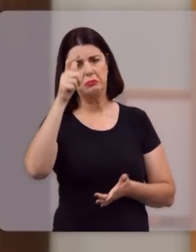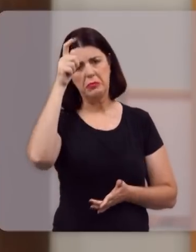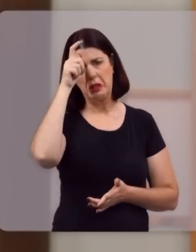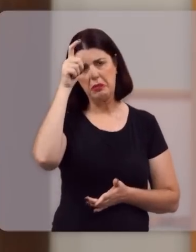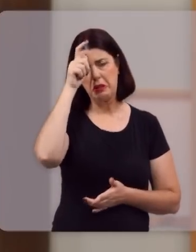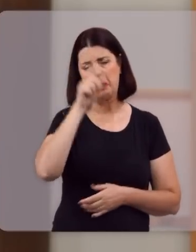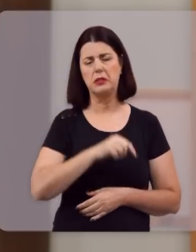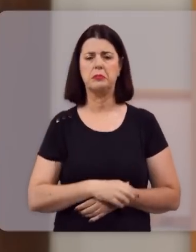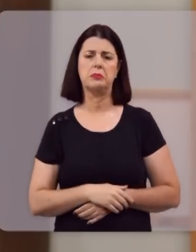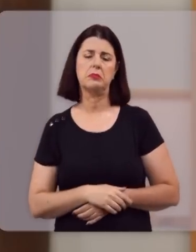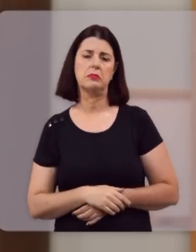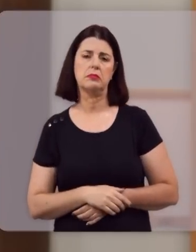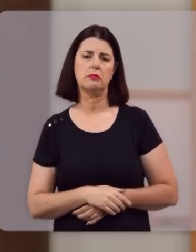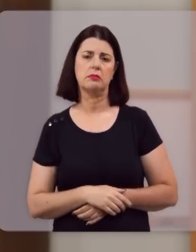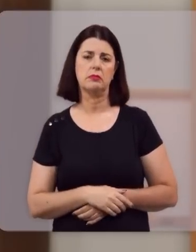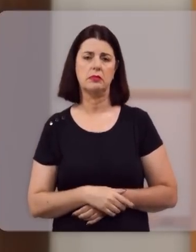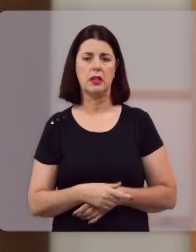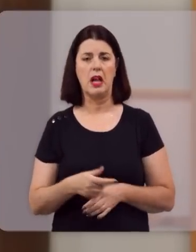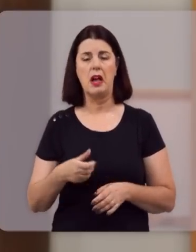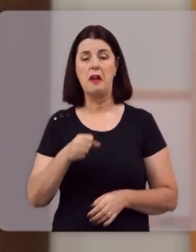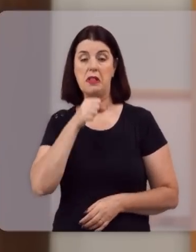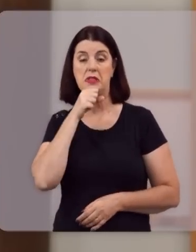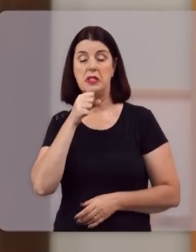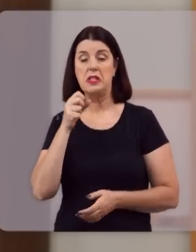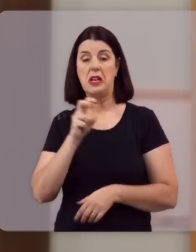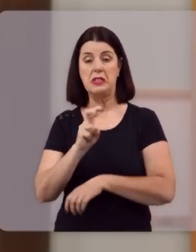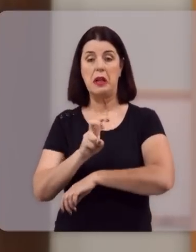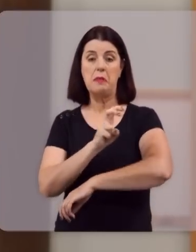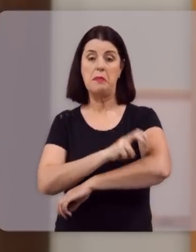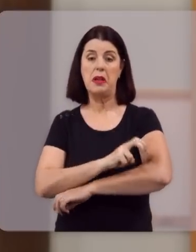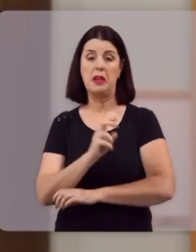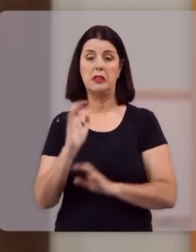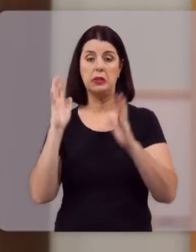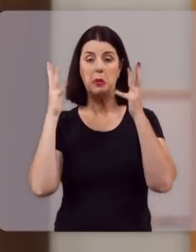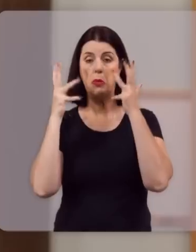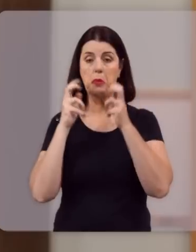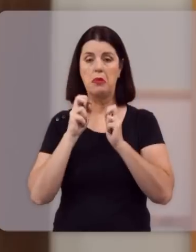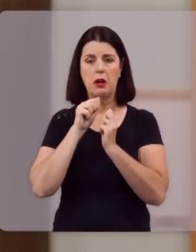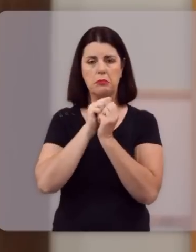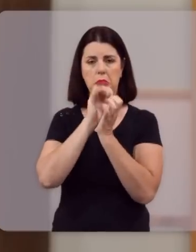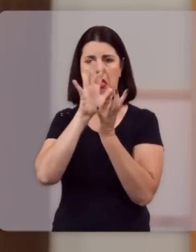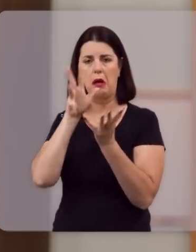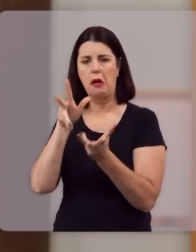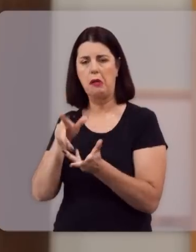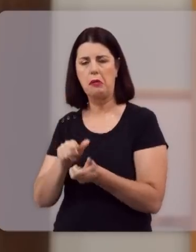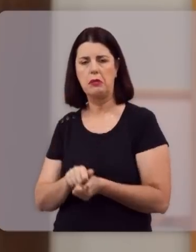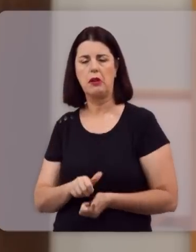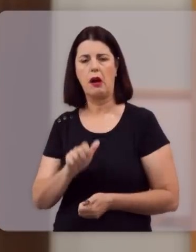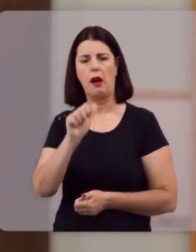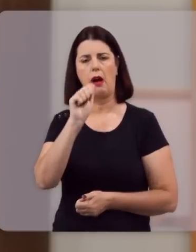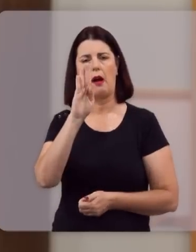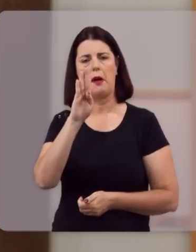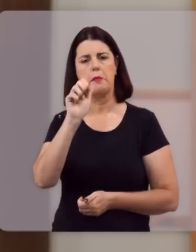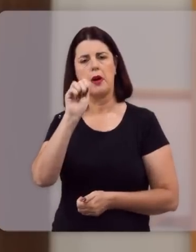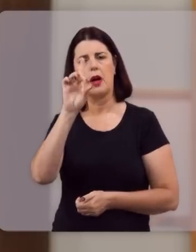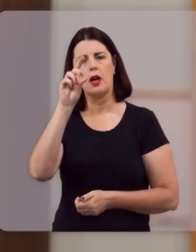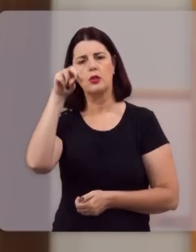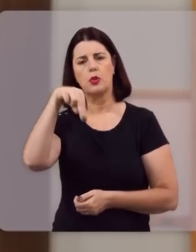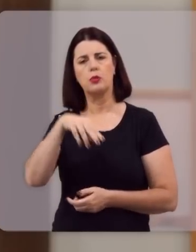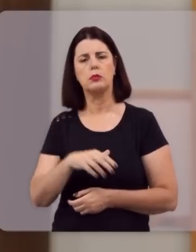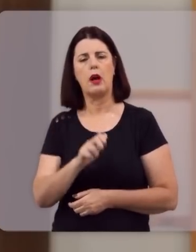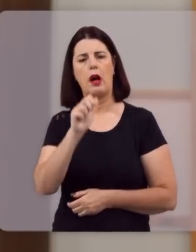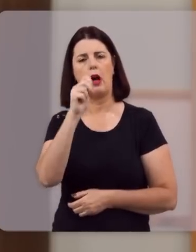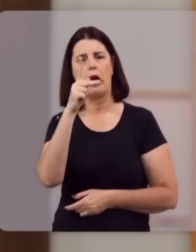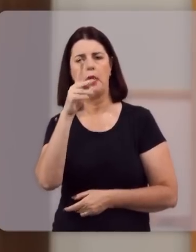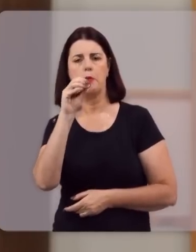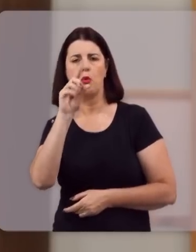Satanás, antiga serpente, o leão que ruge, Abaddon,